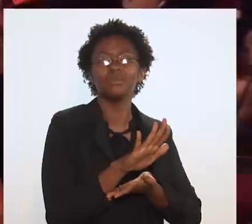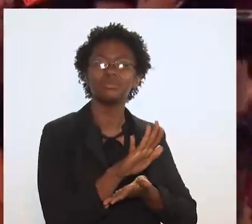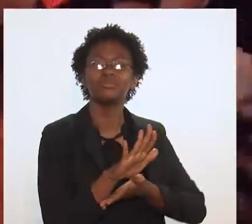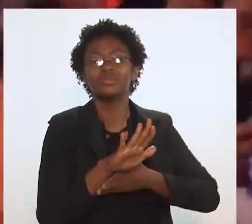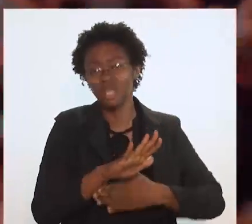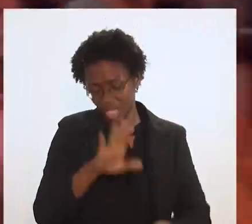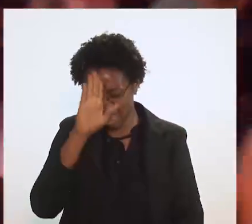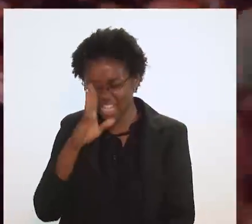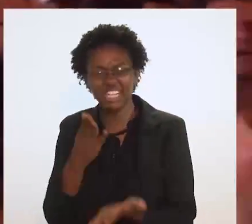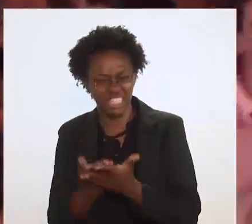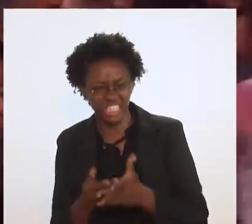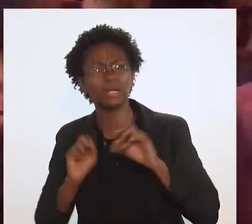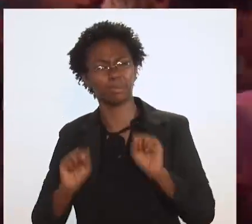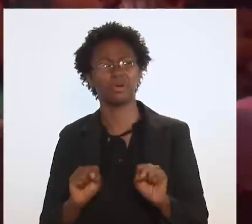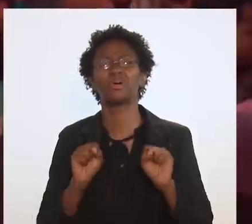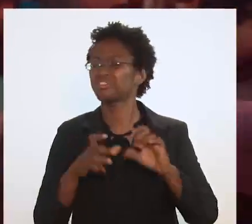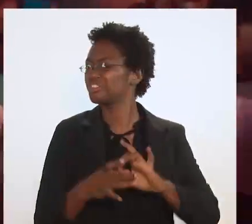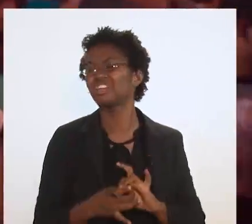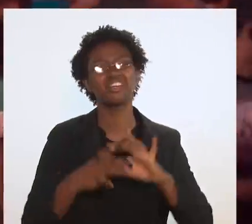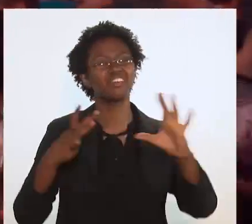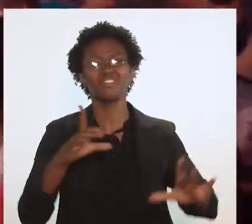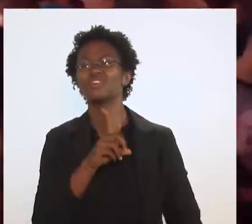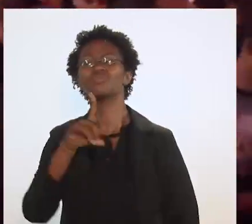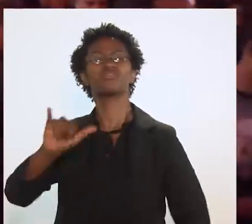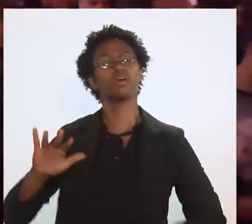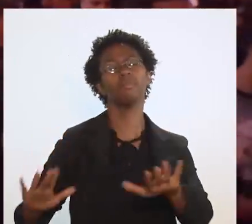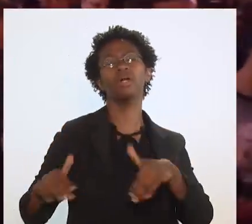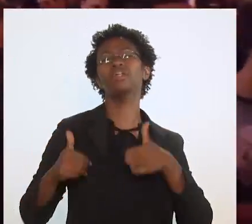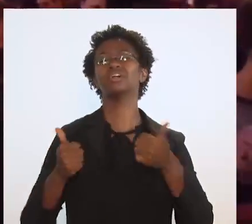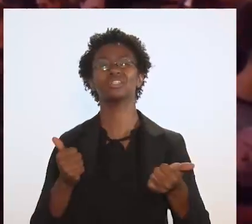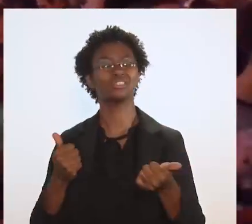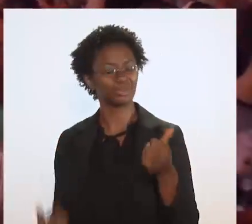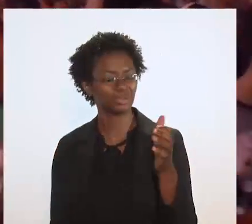Manda essa tristeza embora.